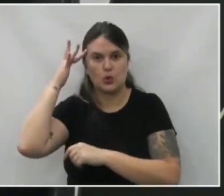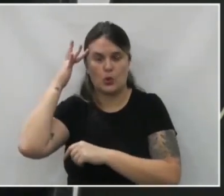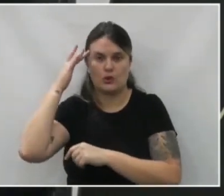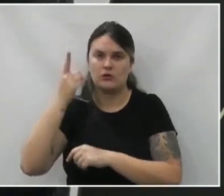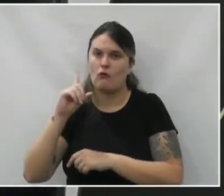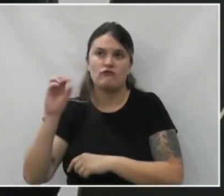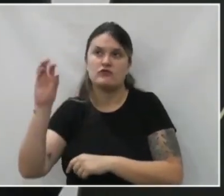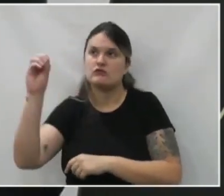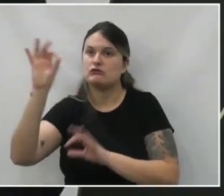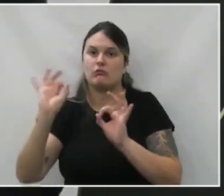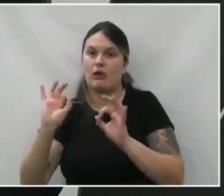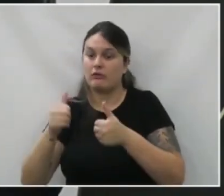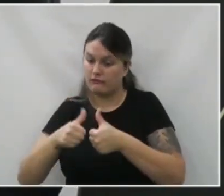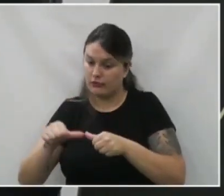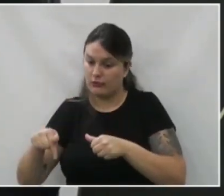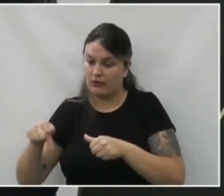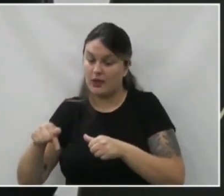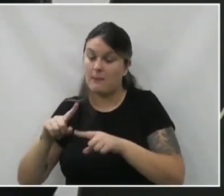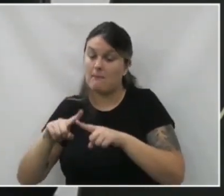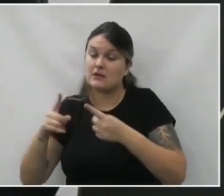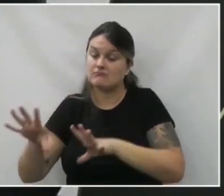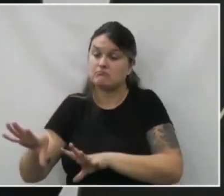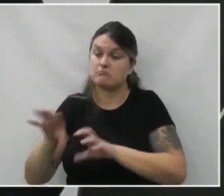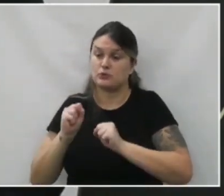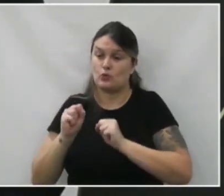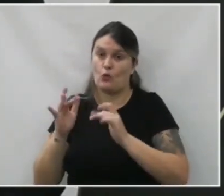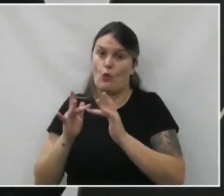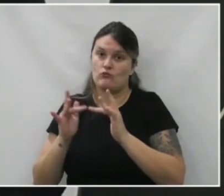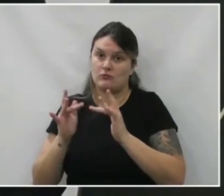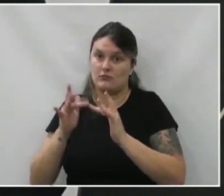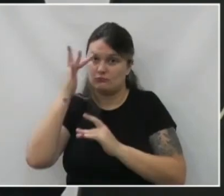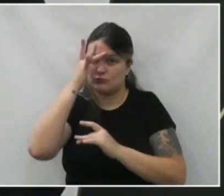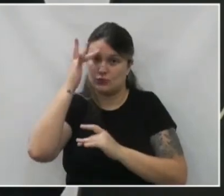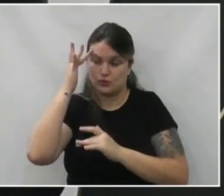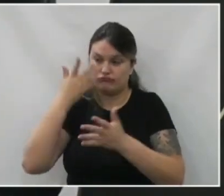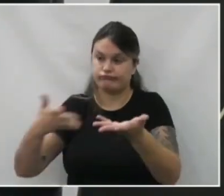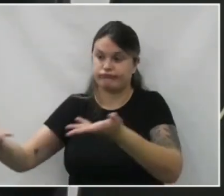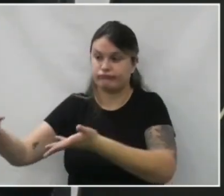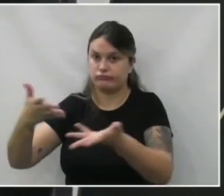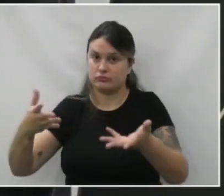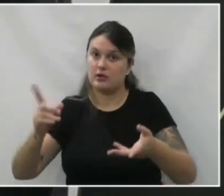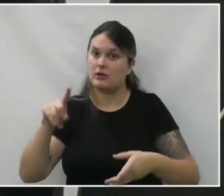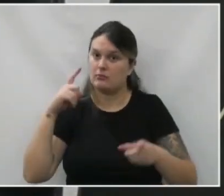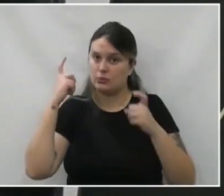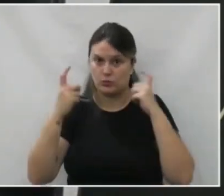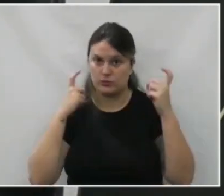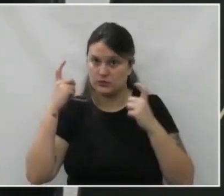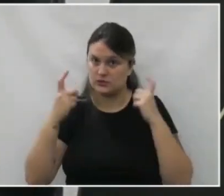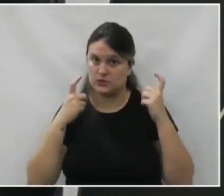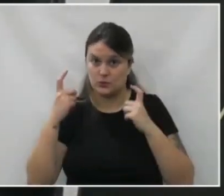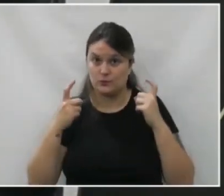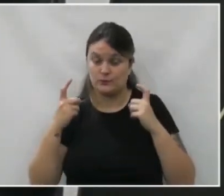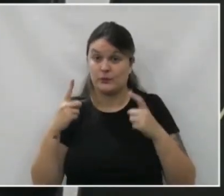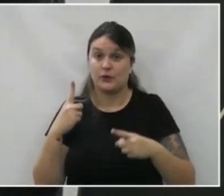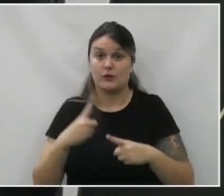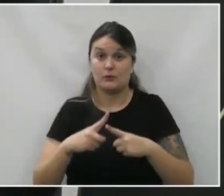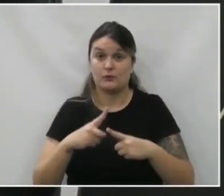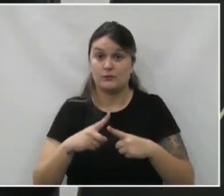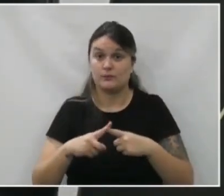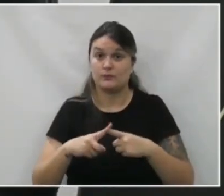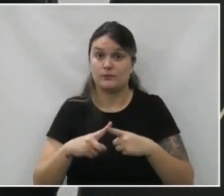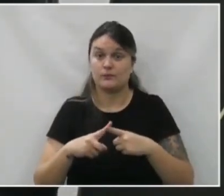coronavírus. Hilton Santin Roveda, prefeito municipal de União da Vitória, Estado do Paraná, no uso de